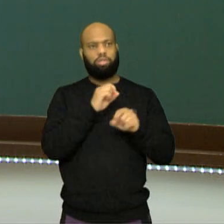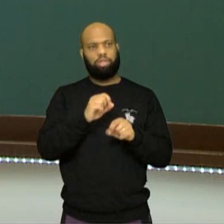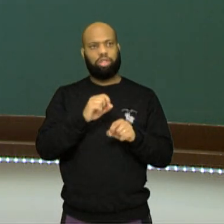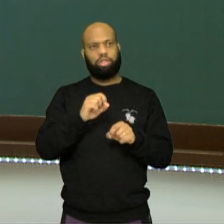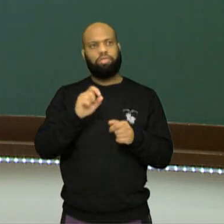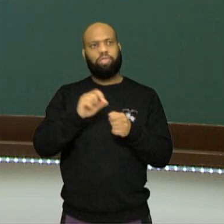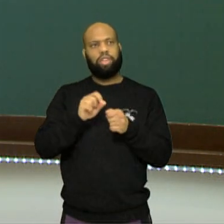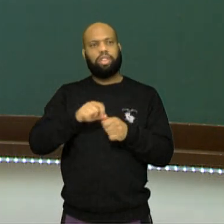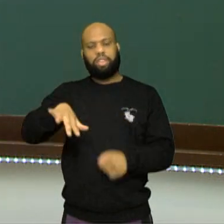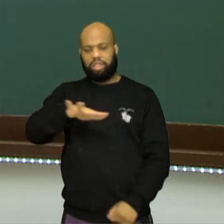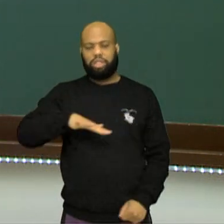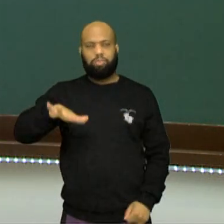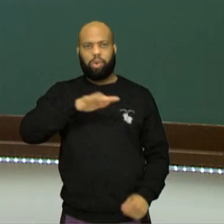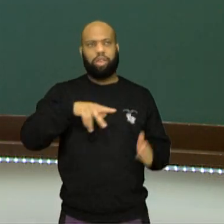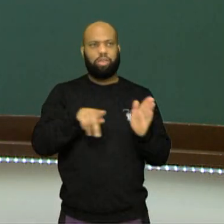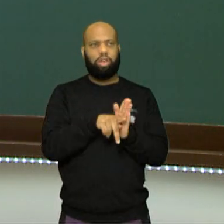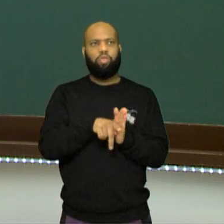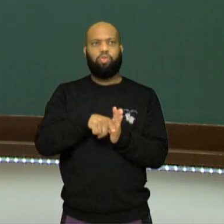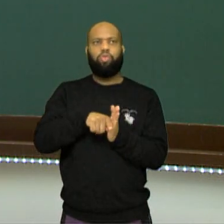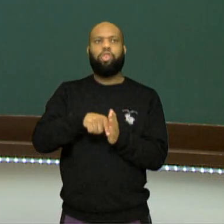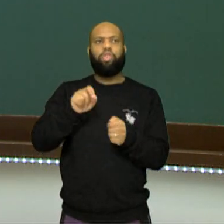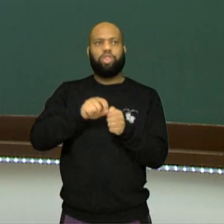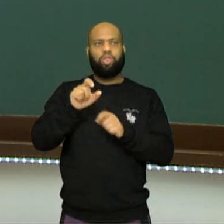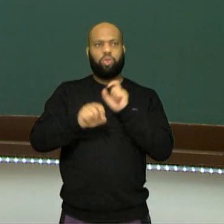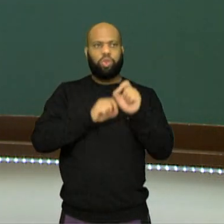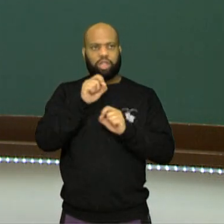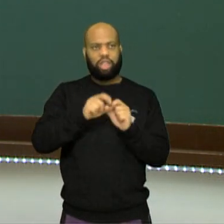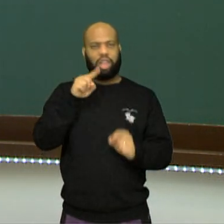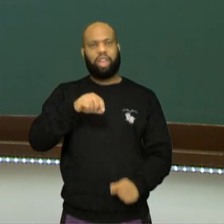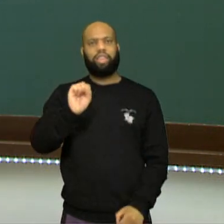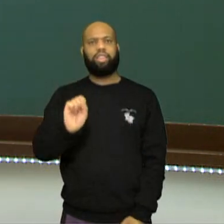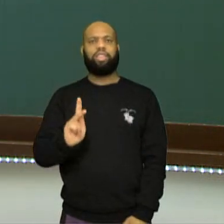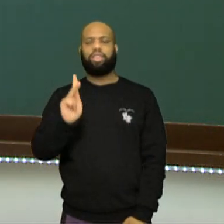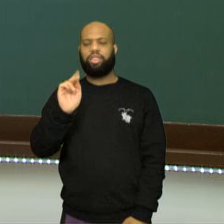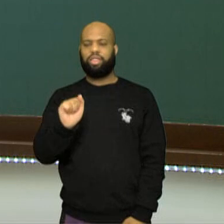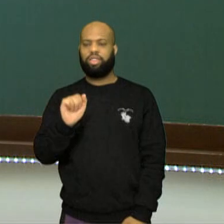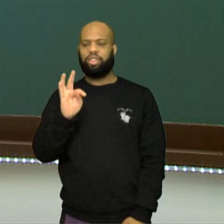próprio espaço de patinação no gelo, tá?